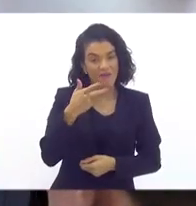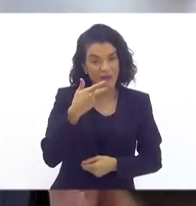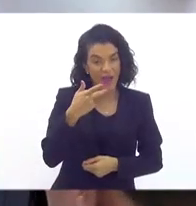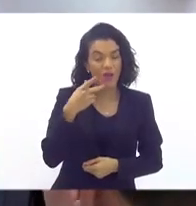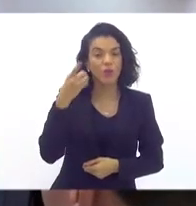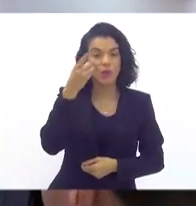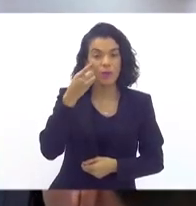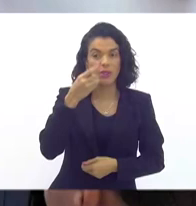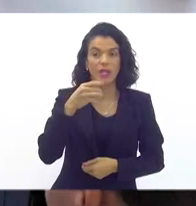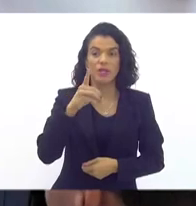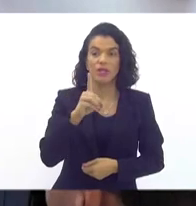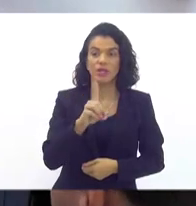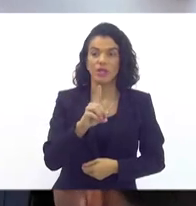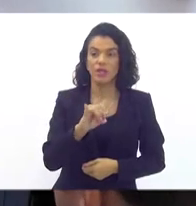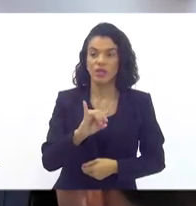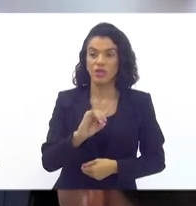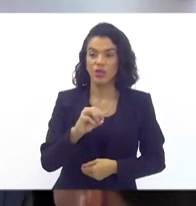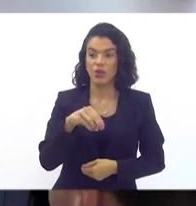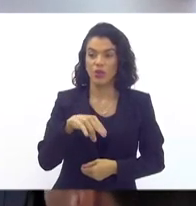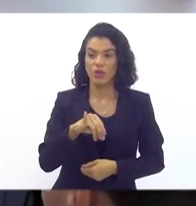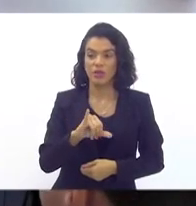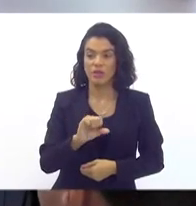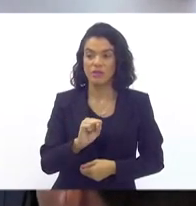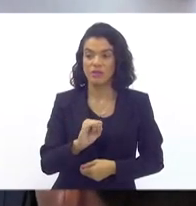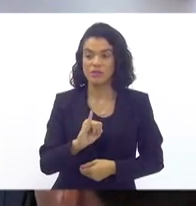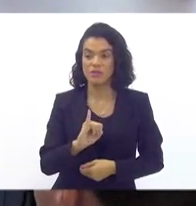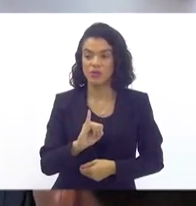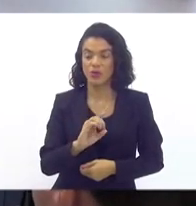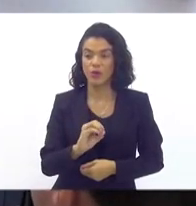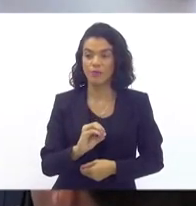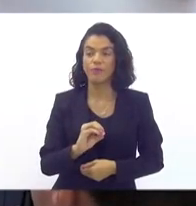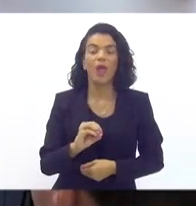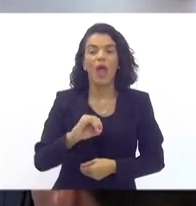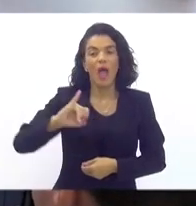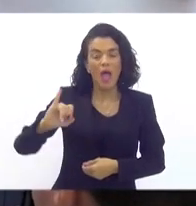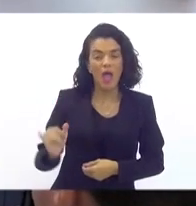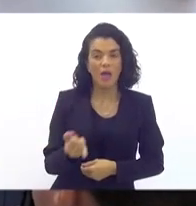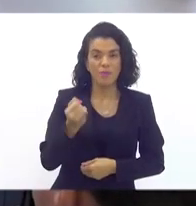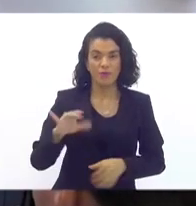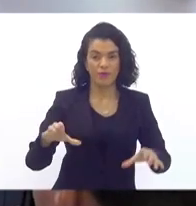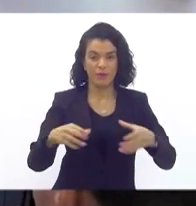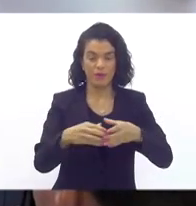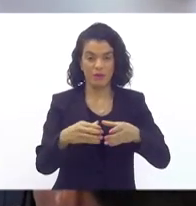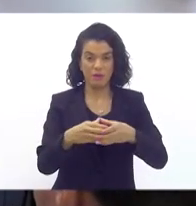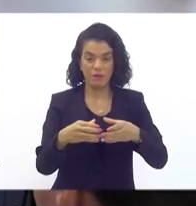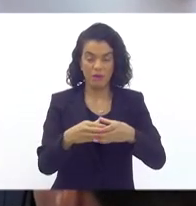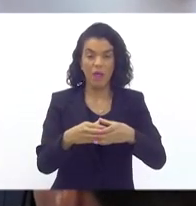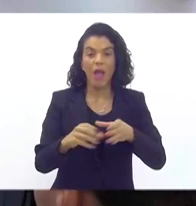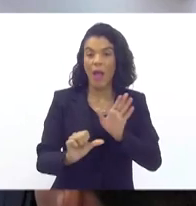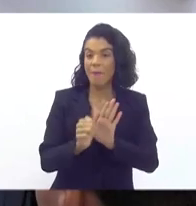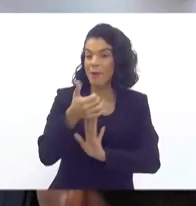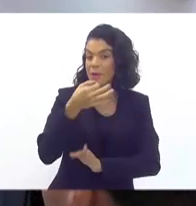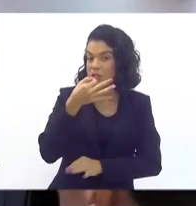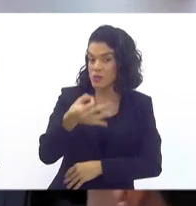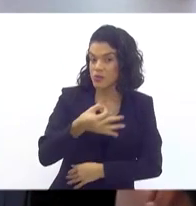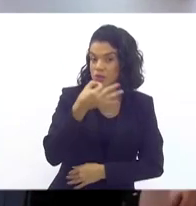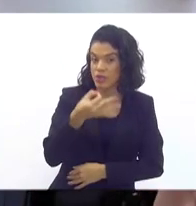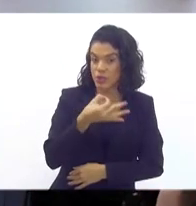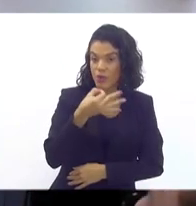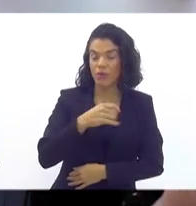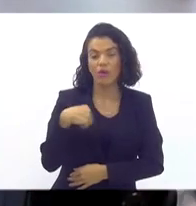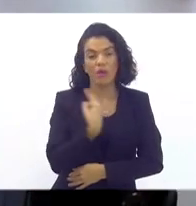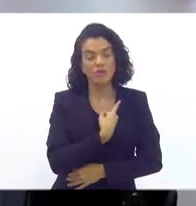Dionísio eu faço aqui um encaminhamento ao senhor presidente para que a gente possa aproveitar o colegiado deliberar fica aqui a primeira sugestão